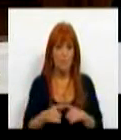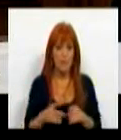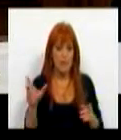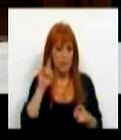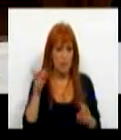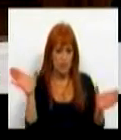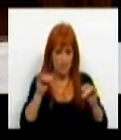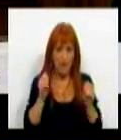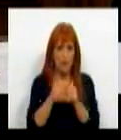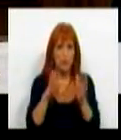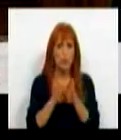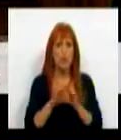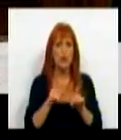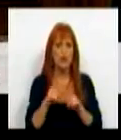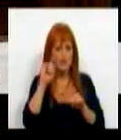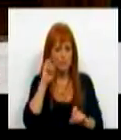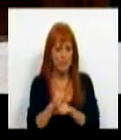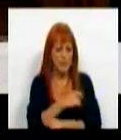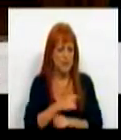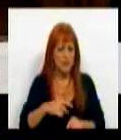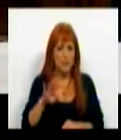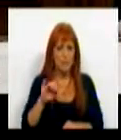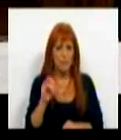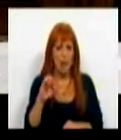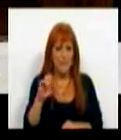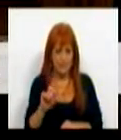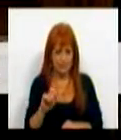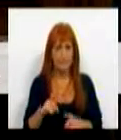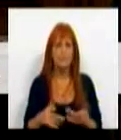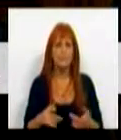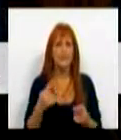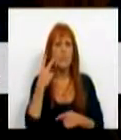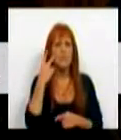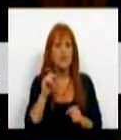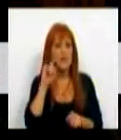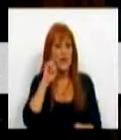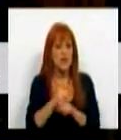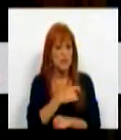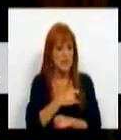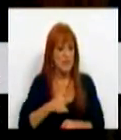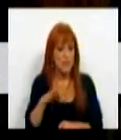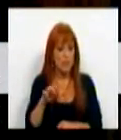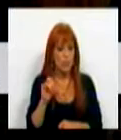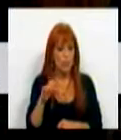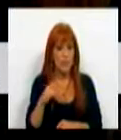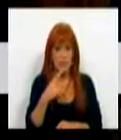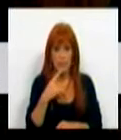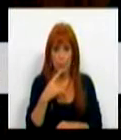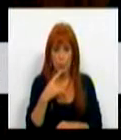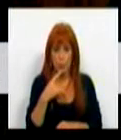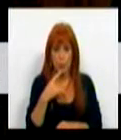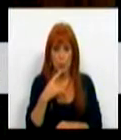mais importante de todas, que foi a inspeção da Price. Vamos lá ver, a inspeção da Price foi